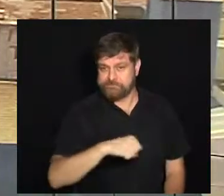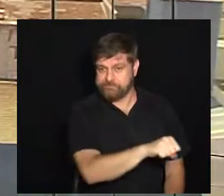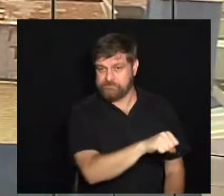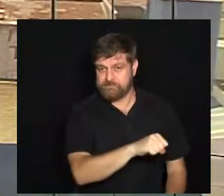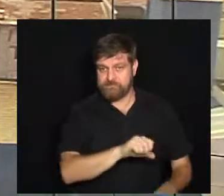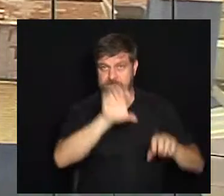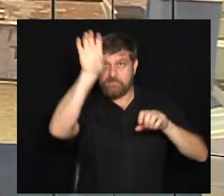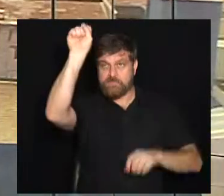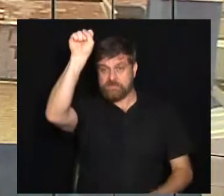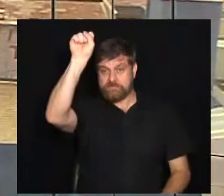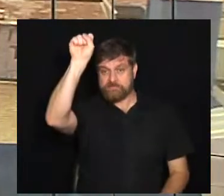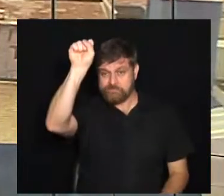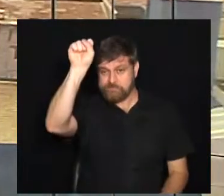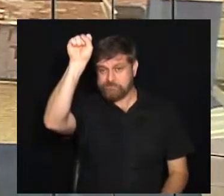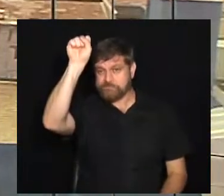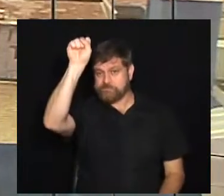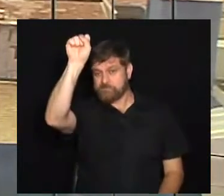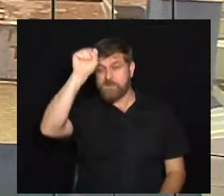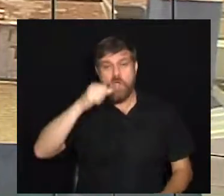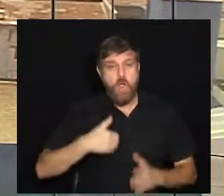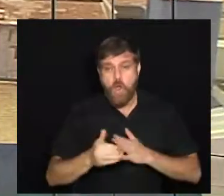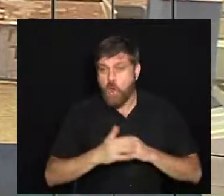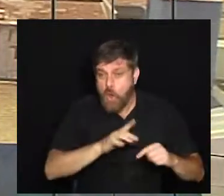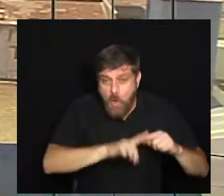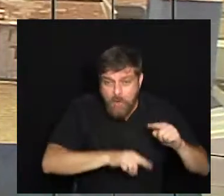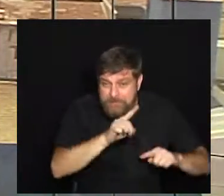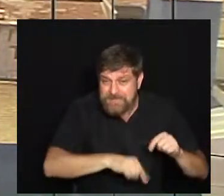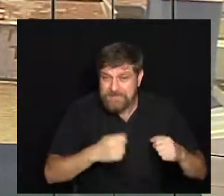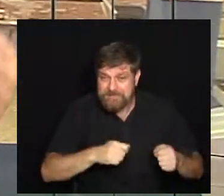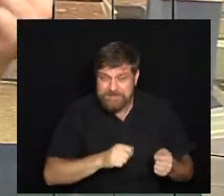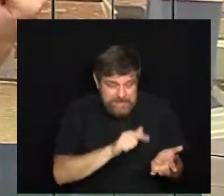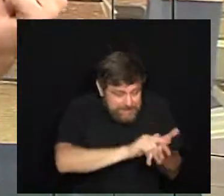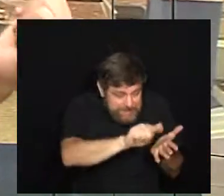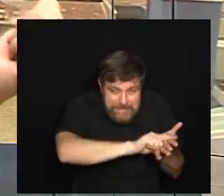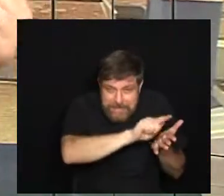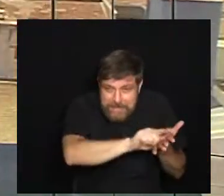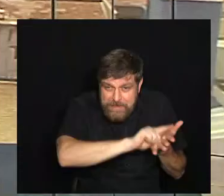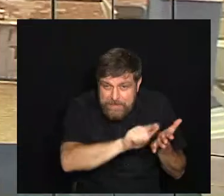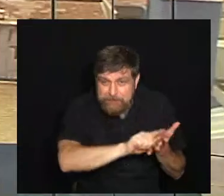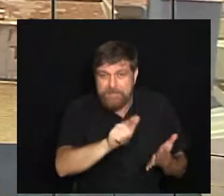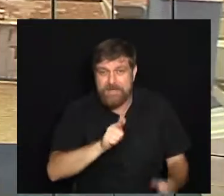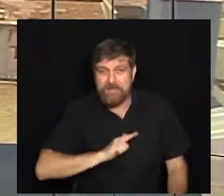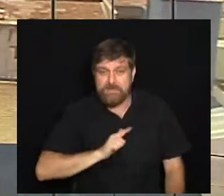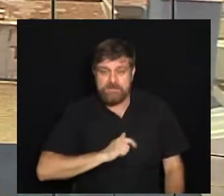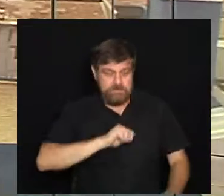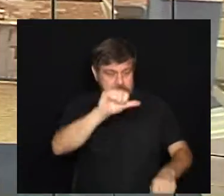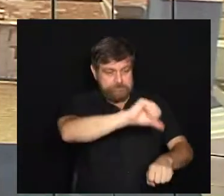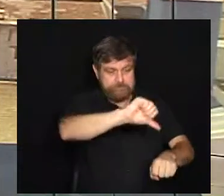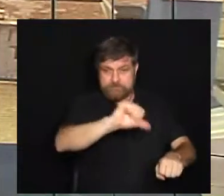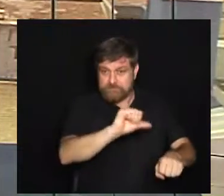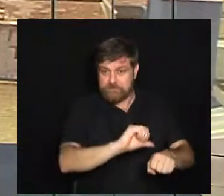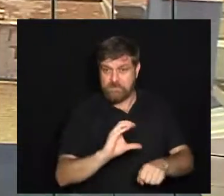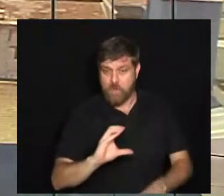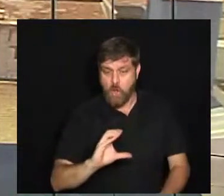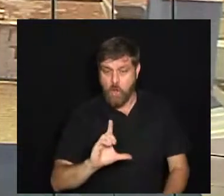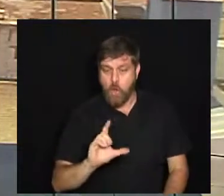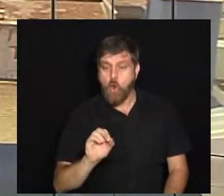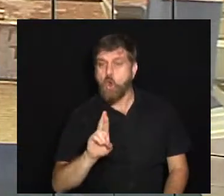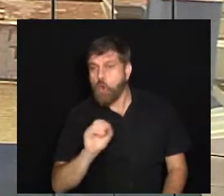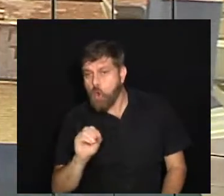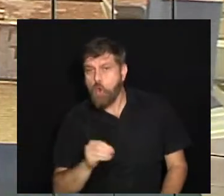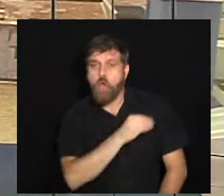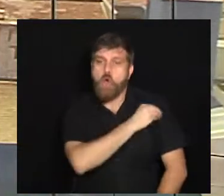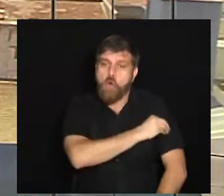instituição é esse objeto tem que ser higienizados regularmente foi que eu falei também com seja uma solução ou seja com